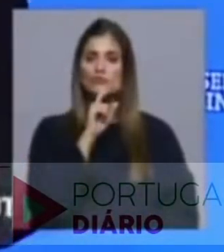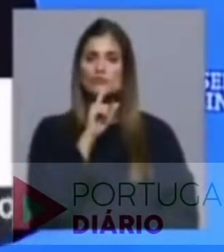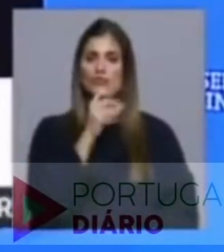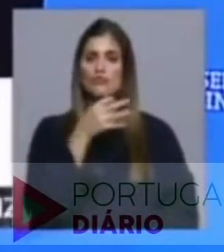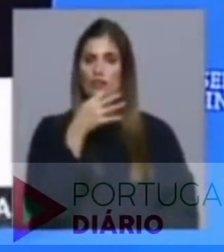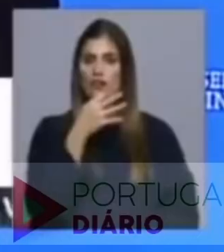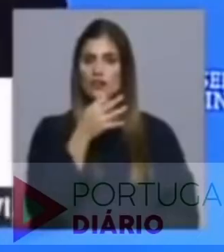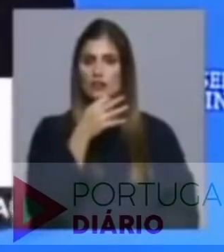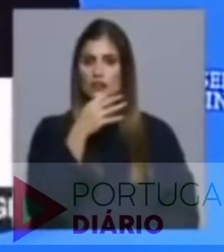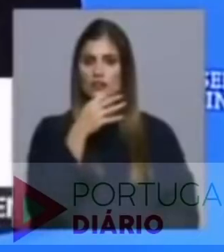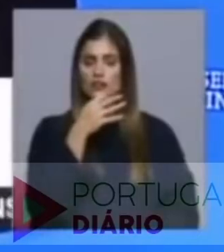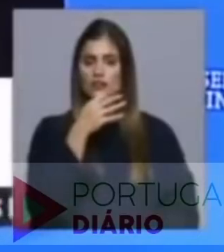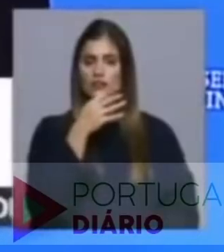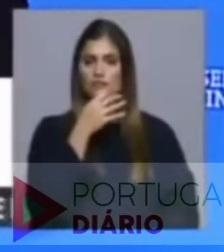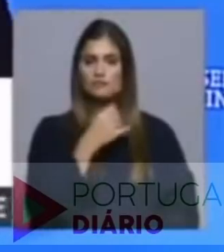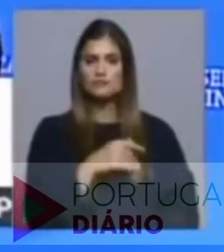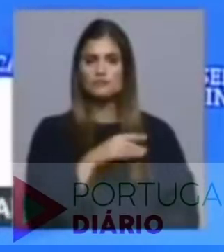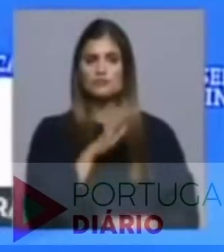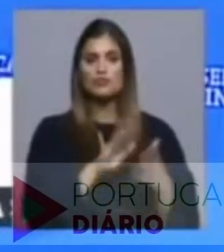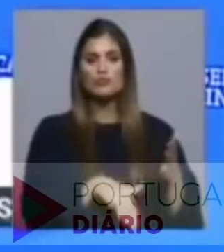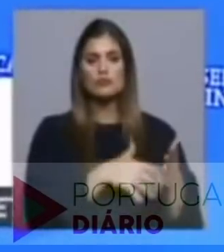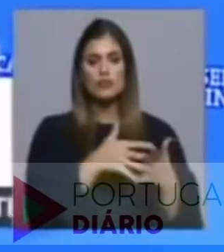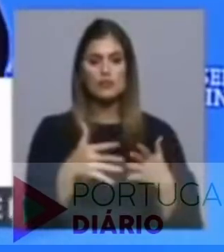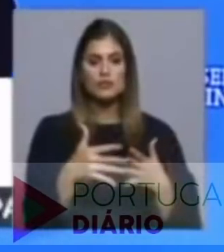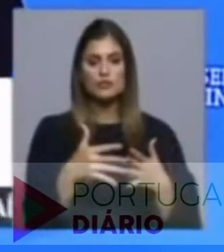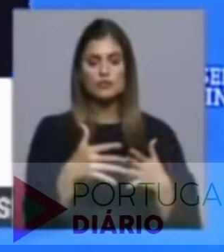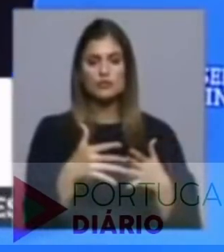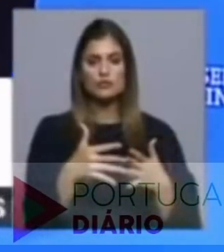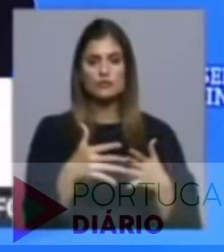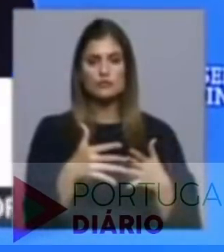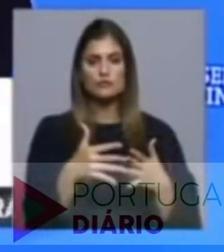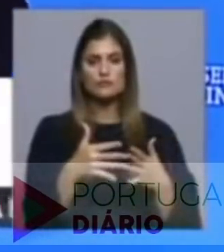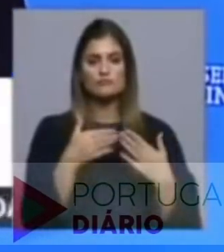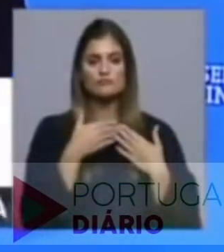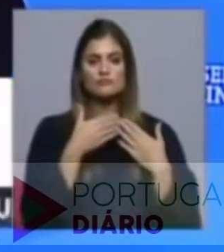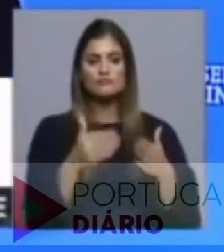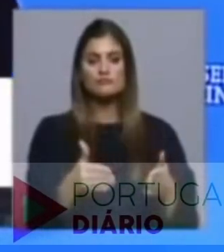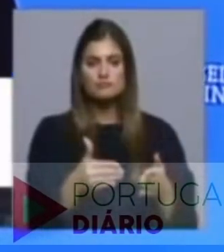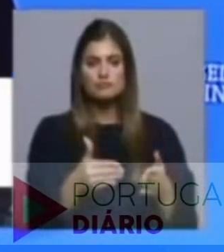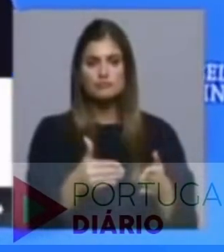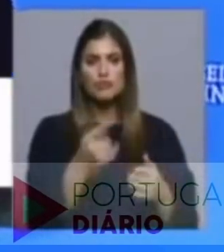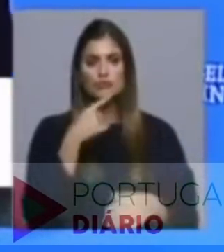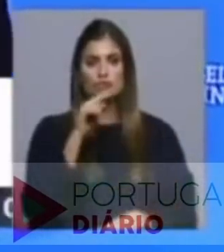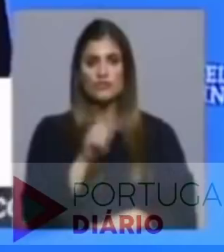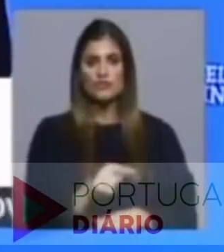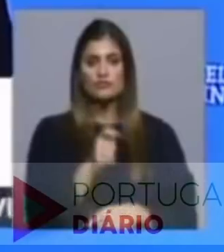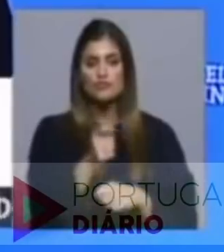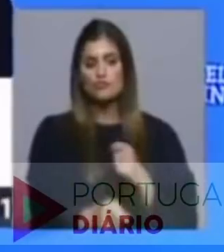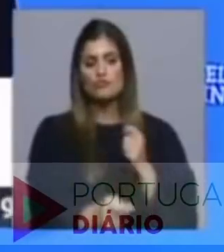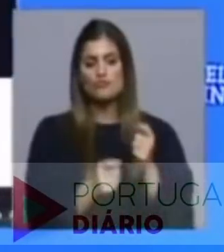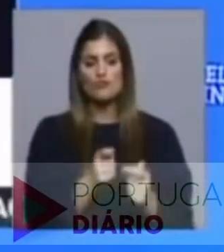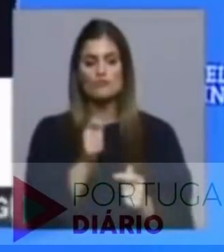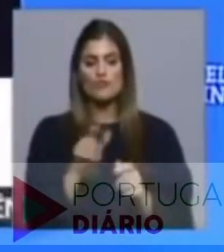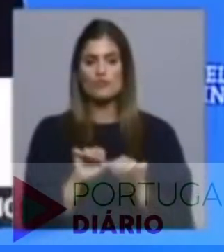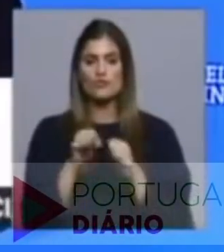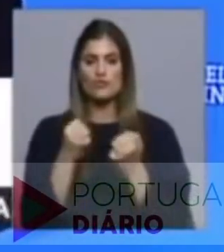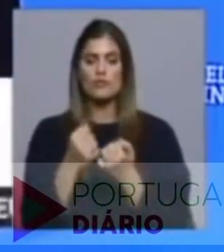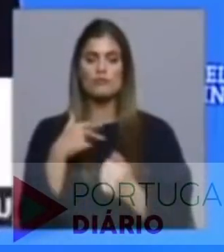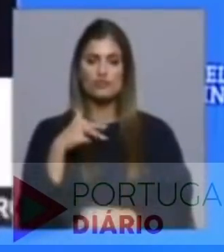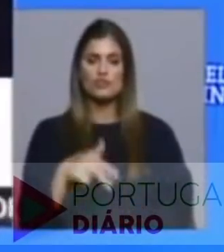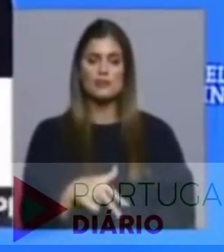falar do plano de reabertura progressiva da sociedade